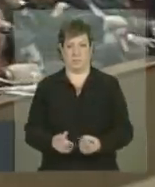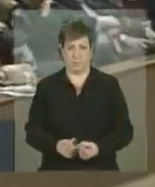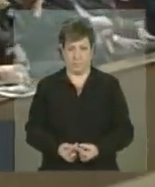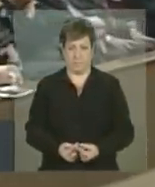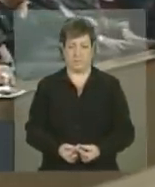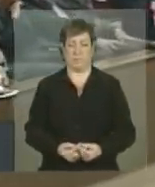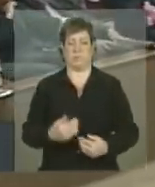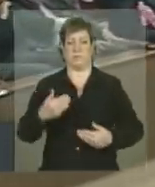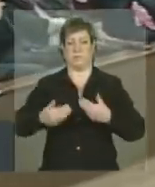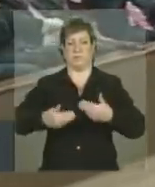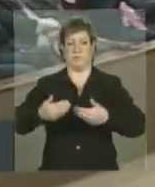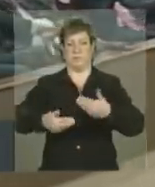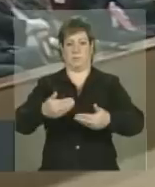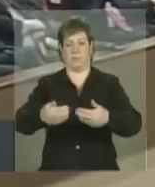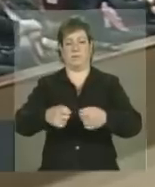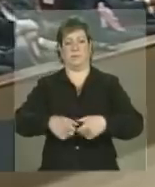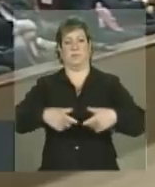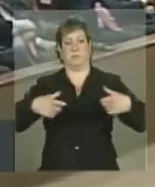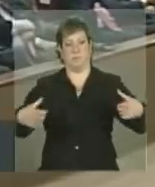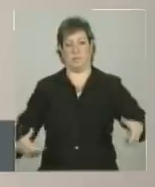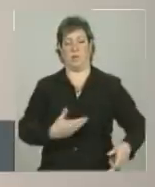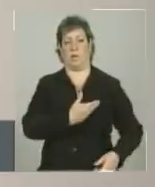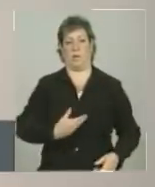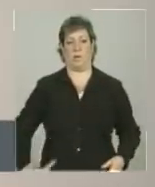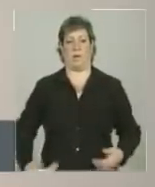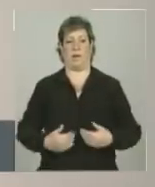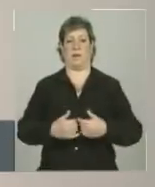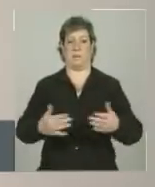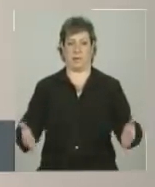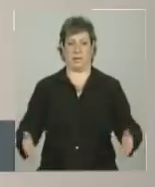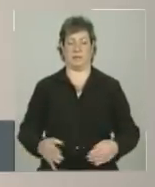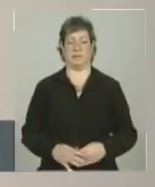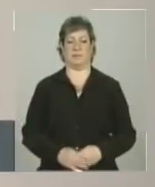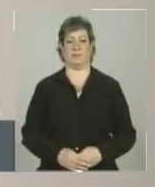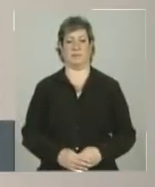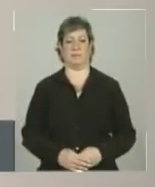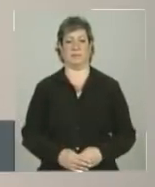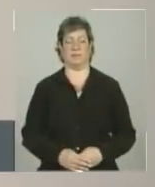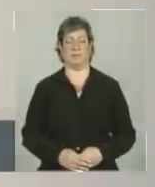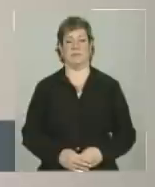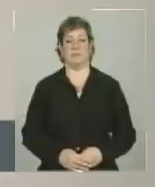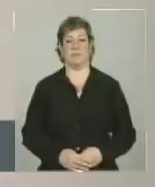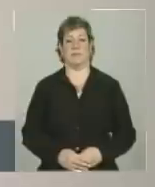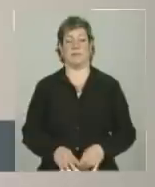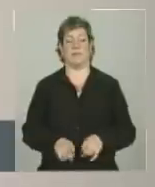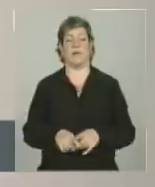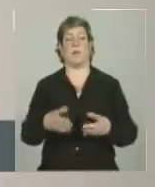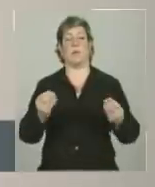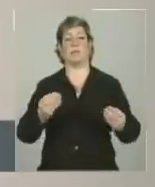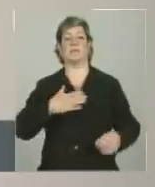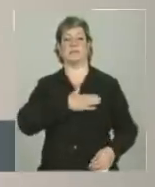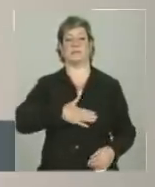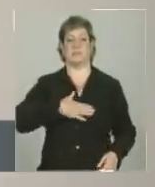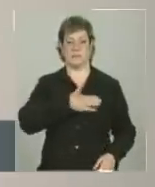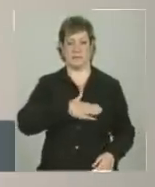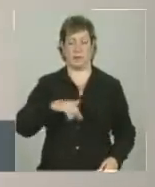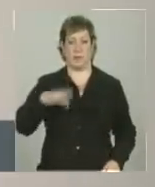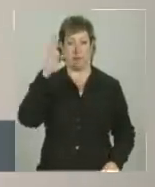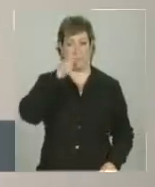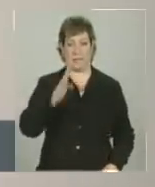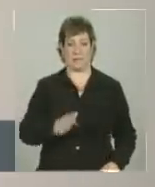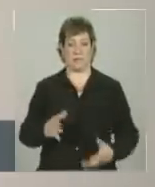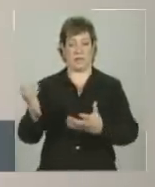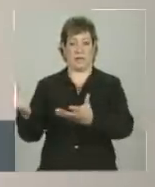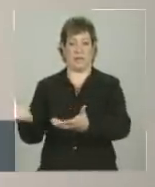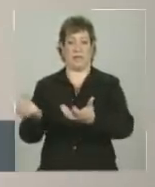este processo de ampliação do governo aberto. É com imensa satisfação que o Brasil recebe